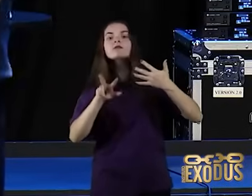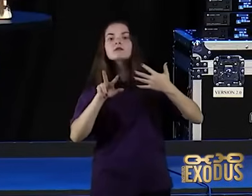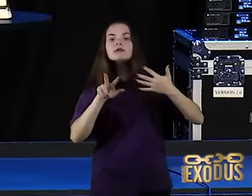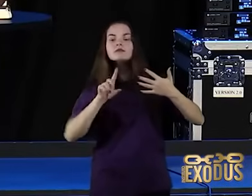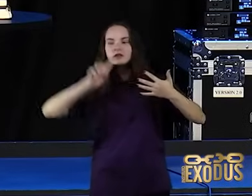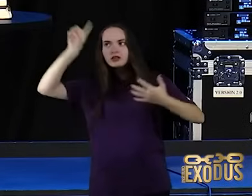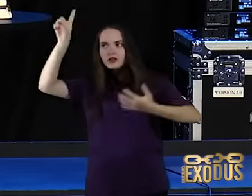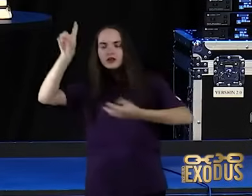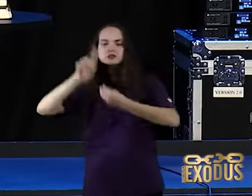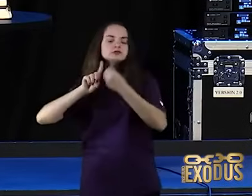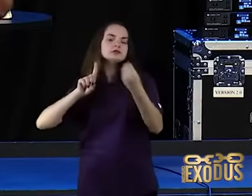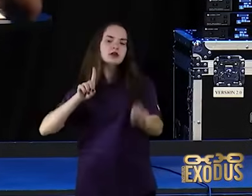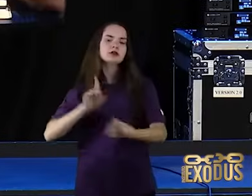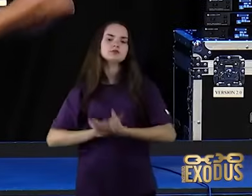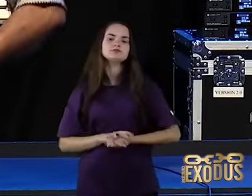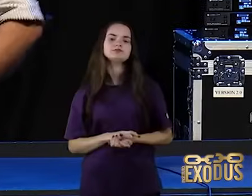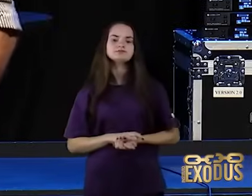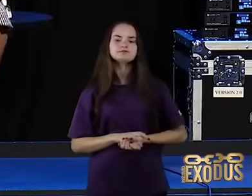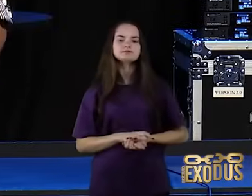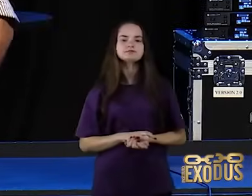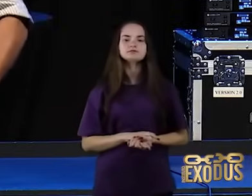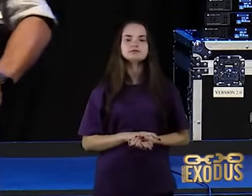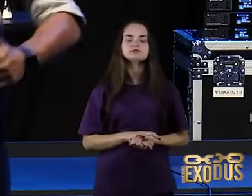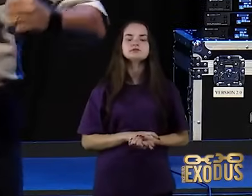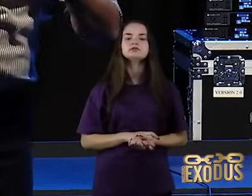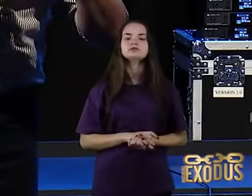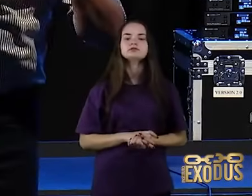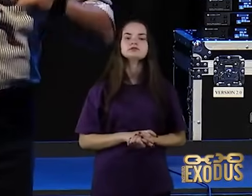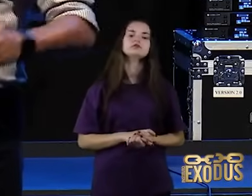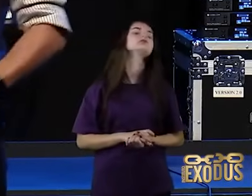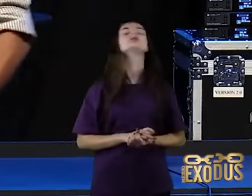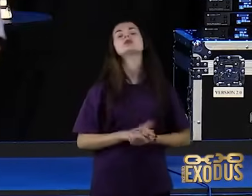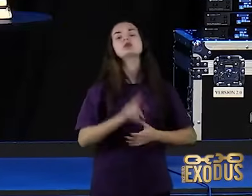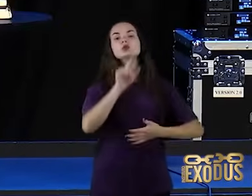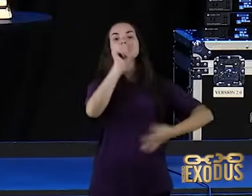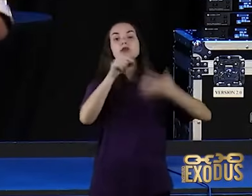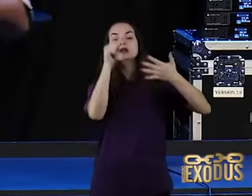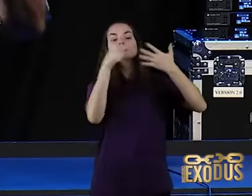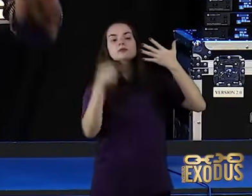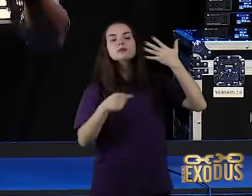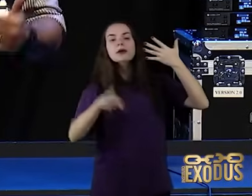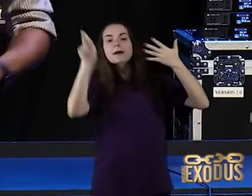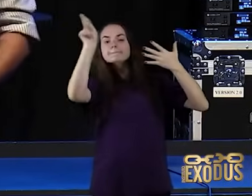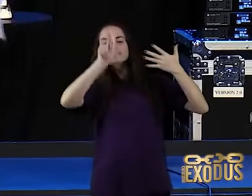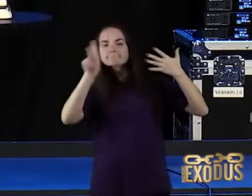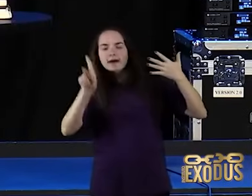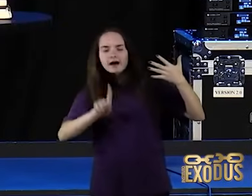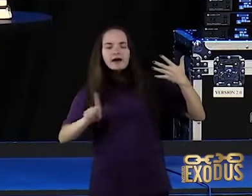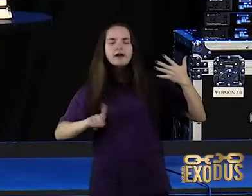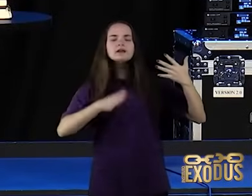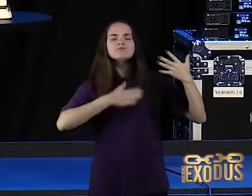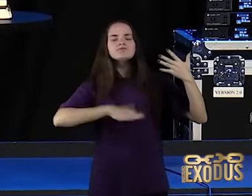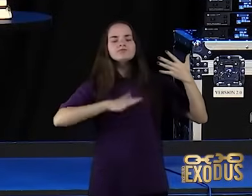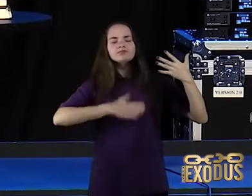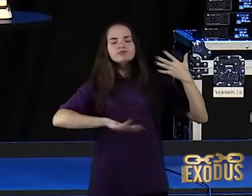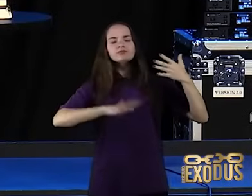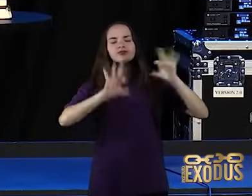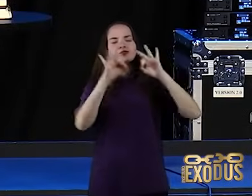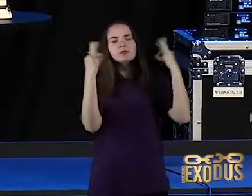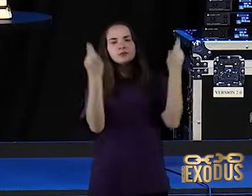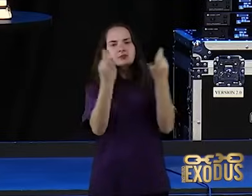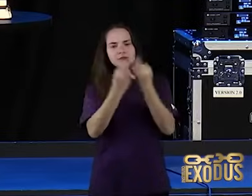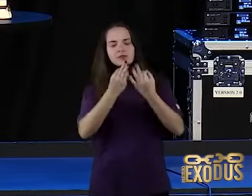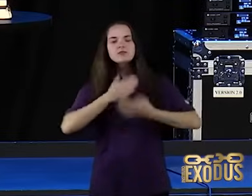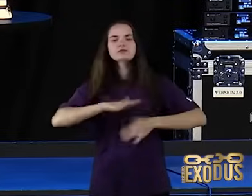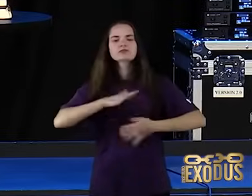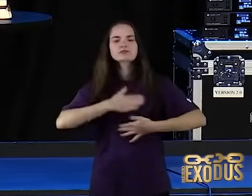não essas coisas que ele prometeu o quê a paz de espírito a tranquilidade o teu lç sossegado um